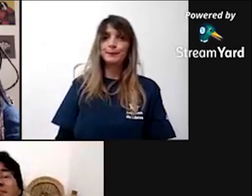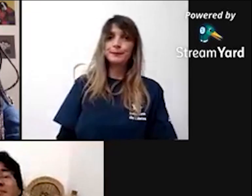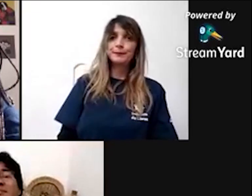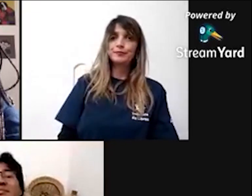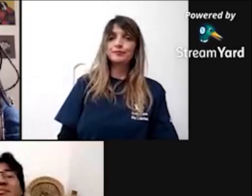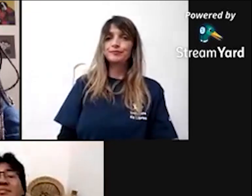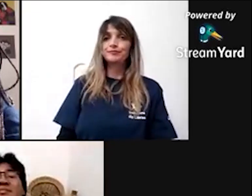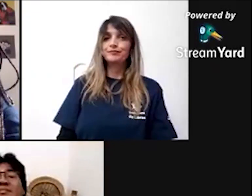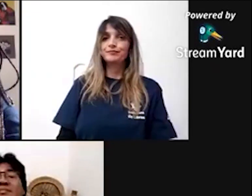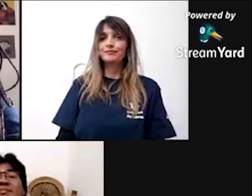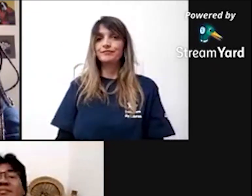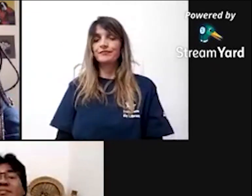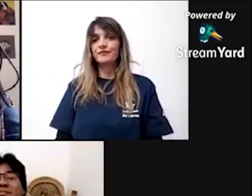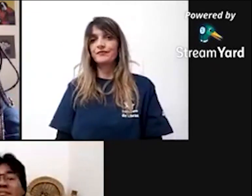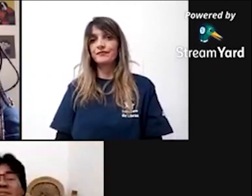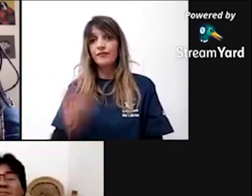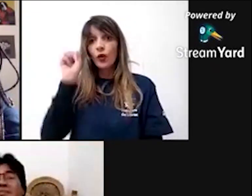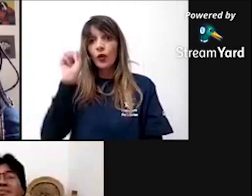Cristina, você ouve a gente?